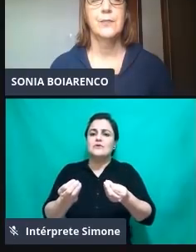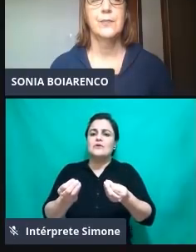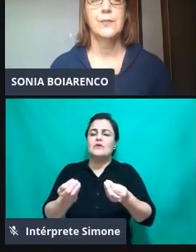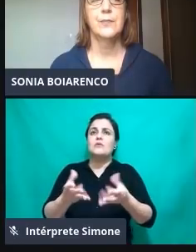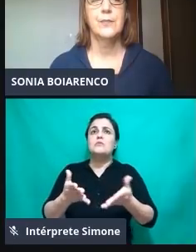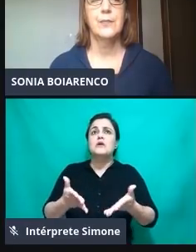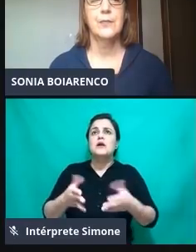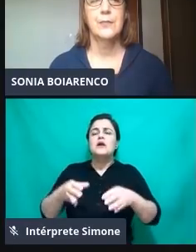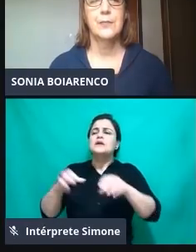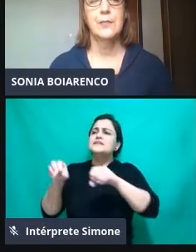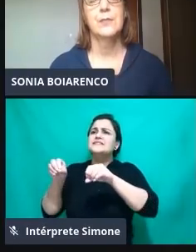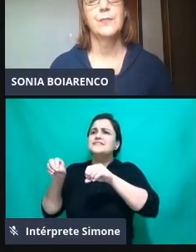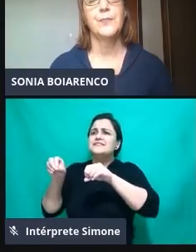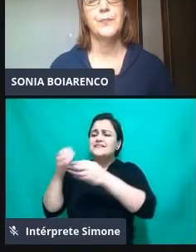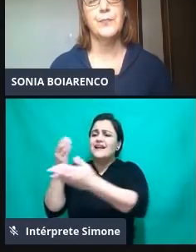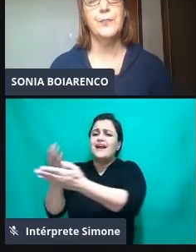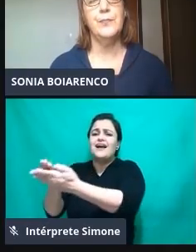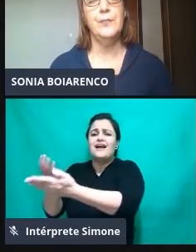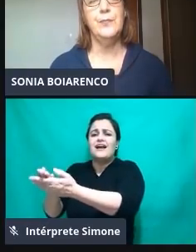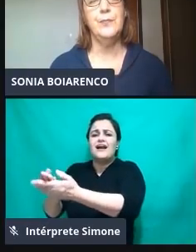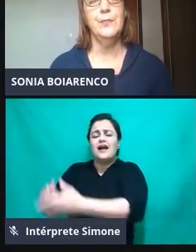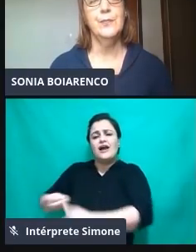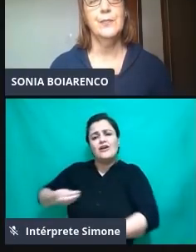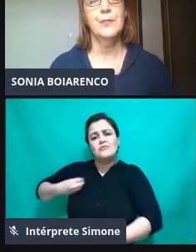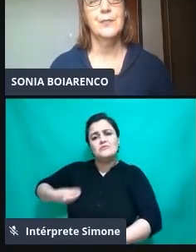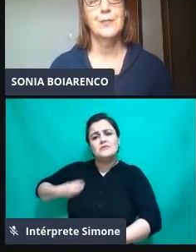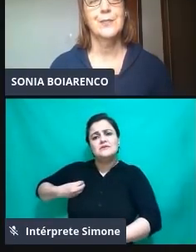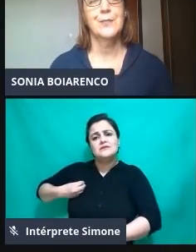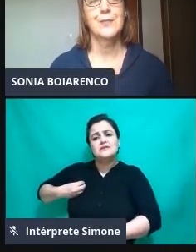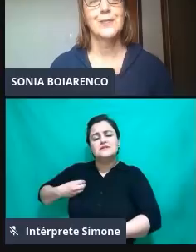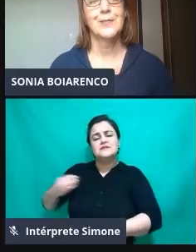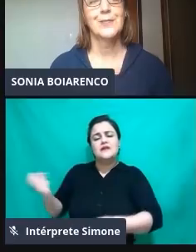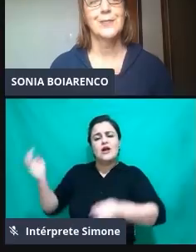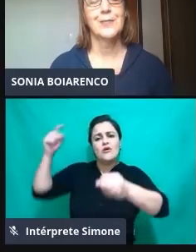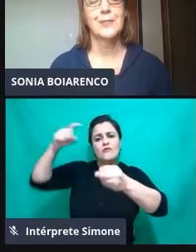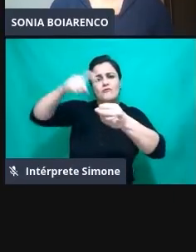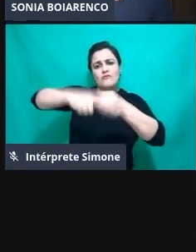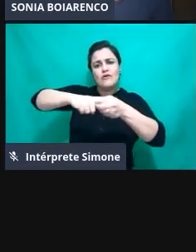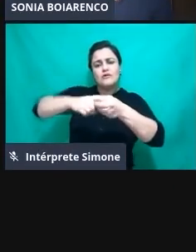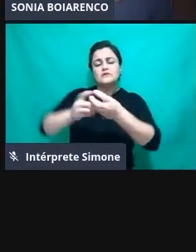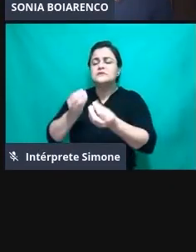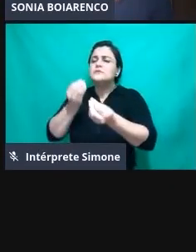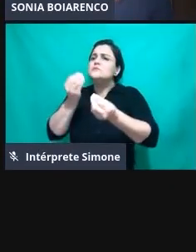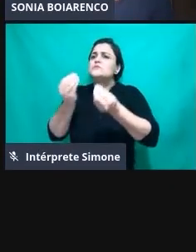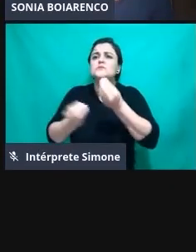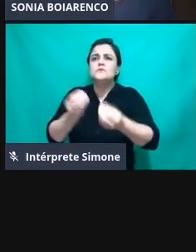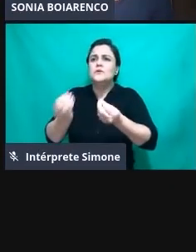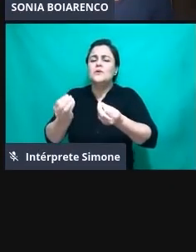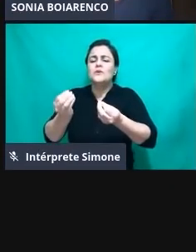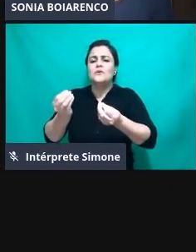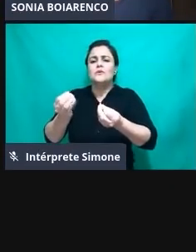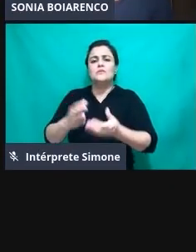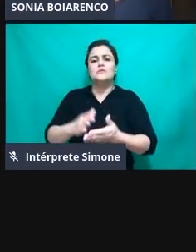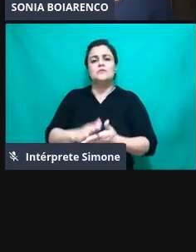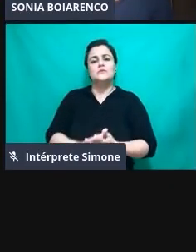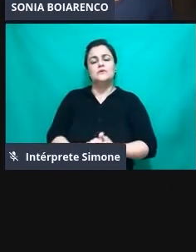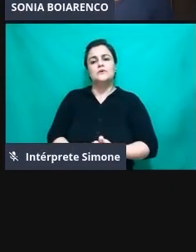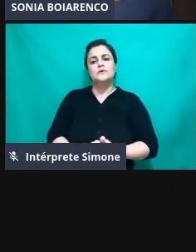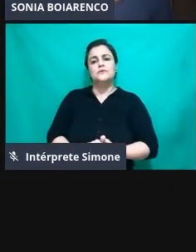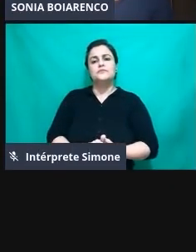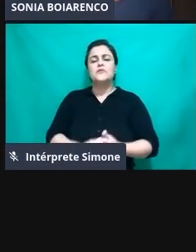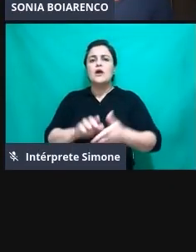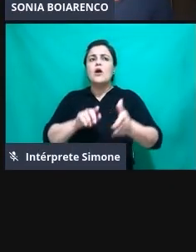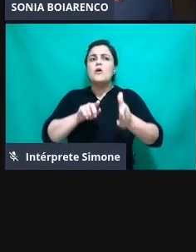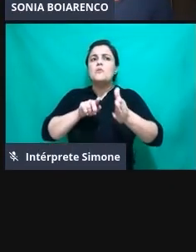Para começarmos, então, vou fazer uma pergunta aqui para a professora Sônia. Sônia, você que